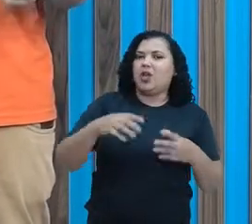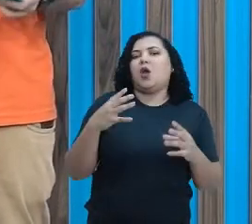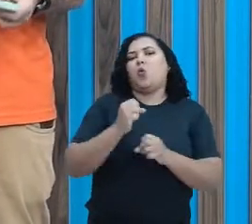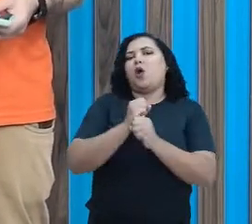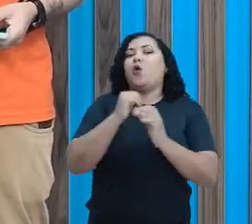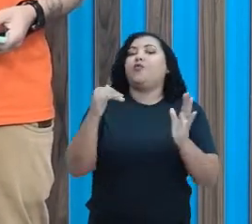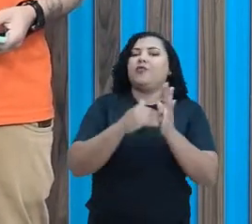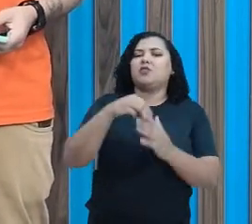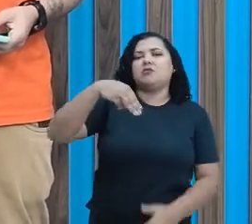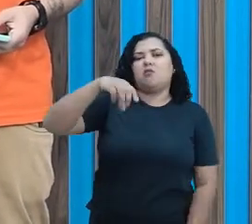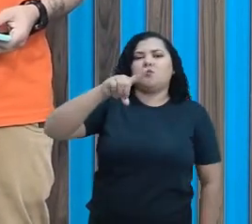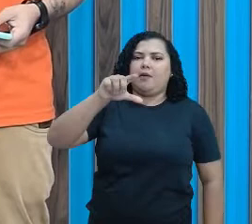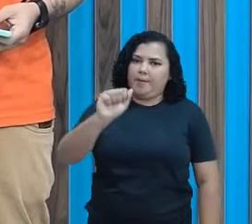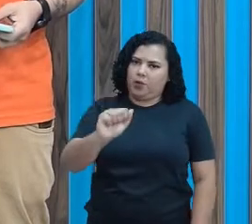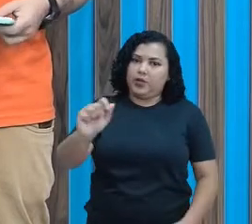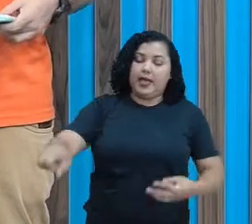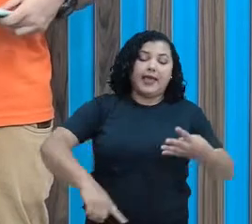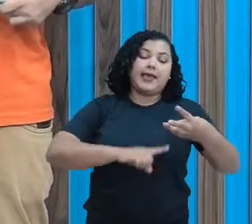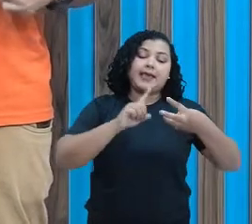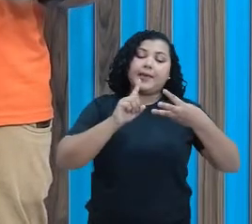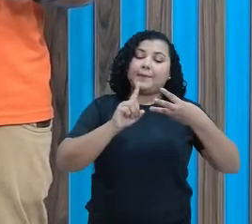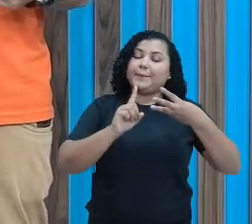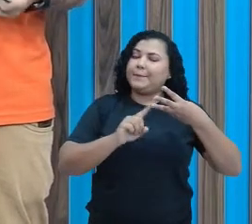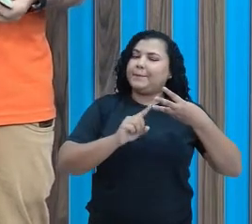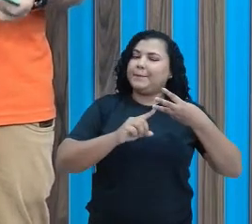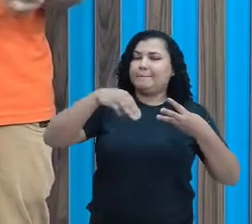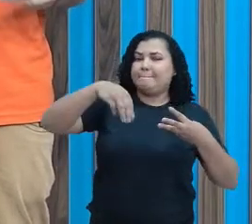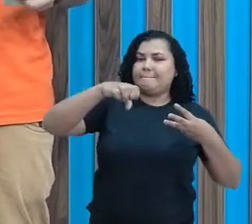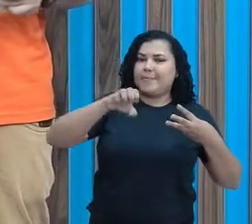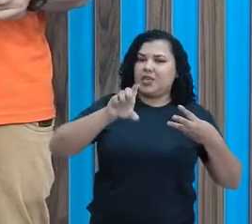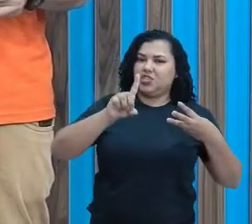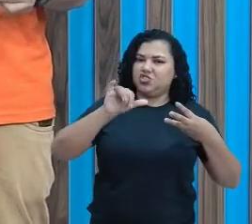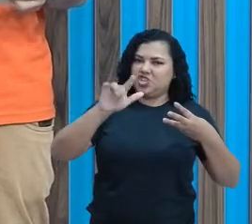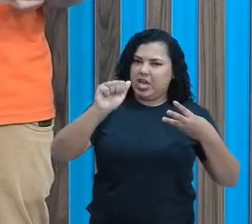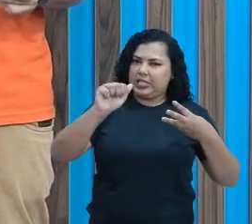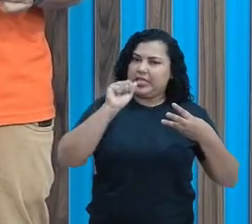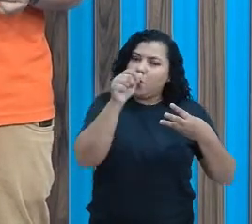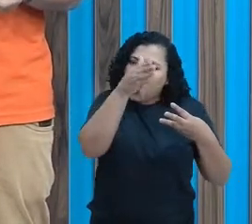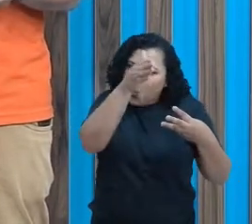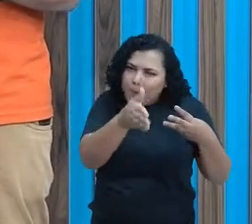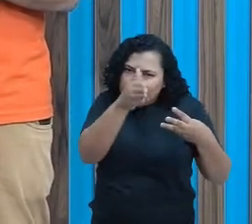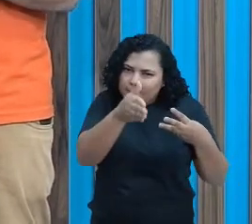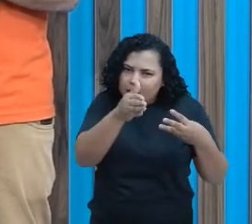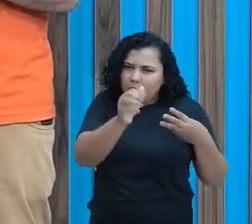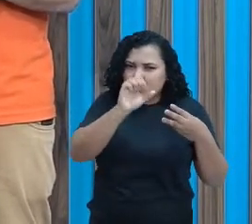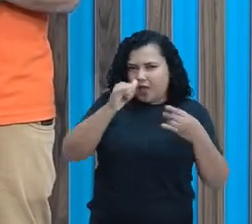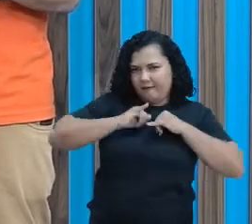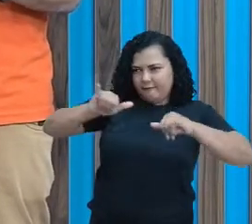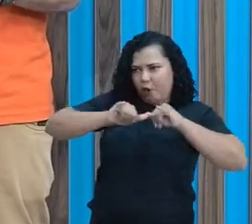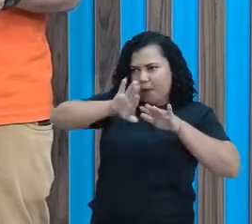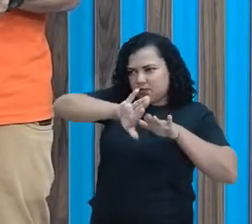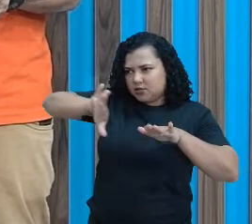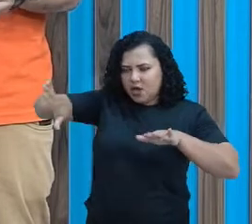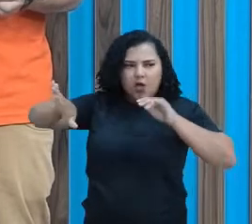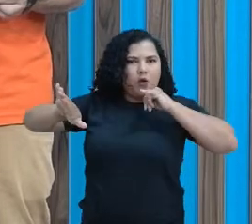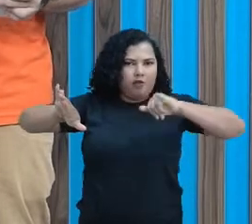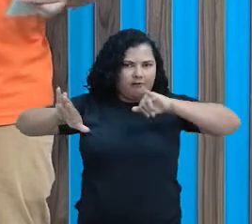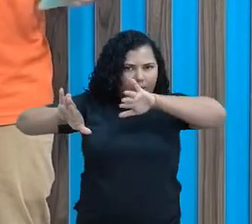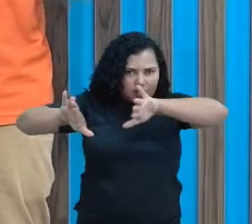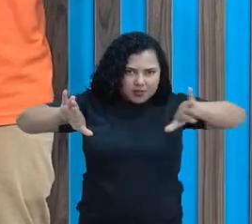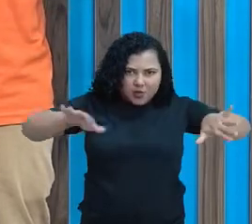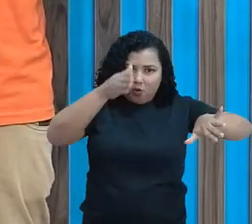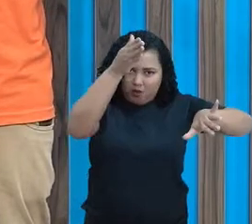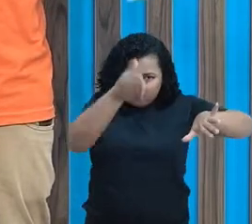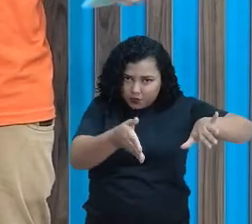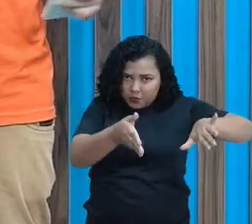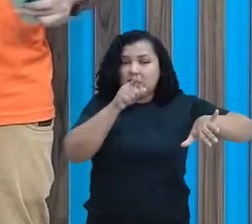E a mediana, que é aquele termo central, se muitas vezes você tem a maioria das informações junto a um valor central e o outro